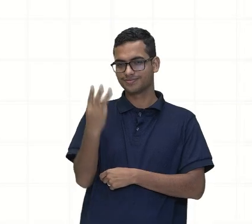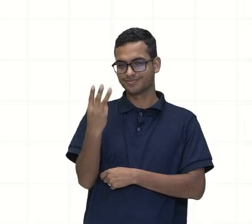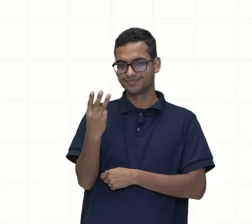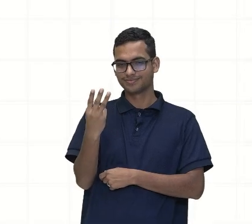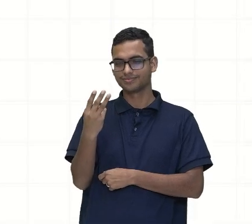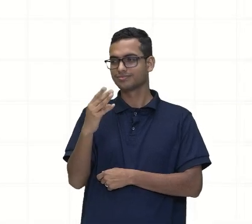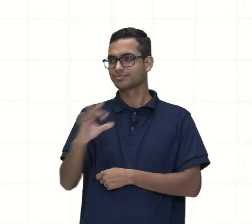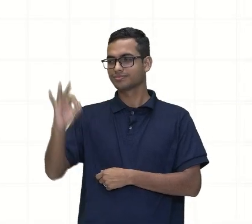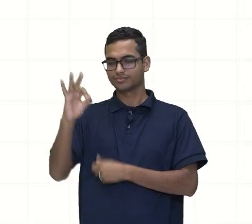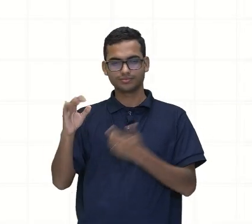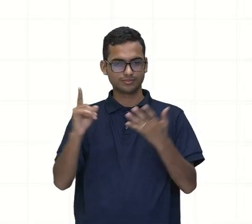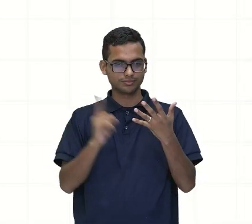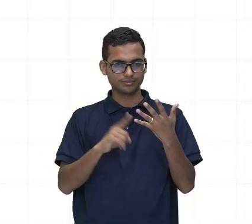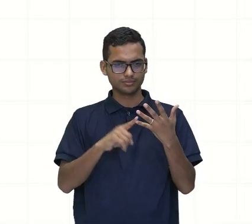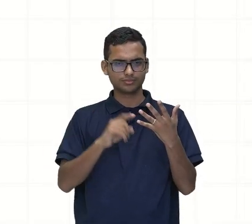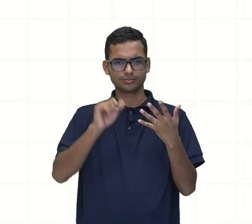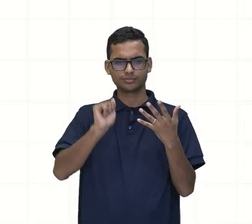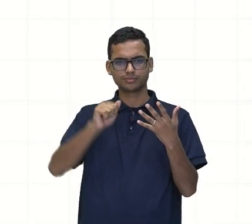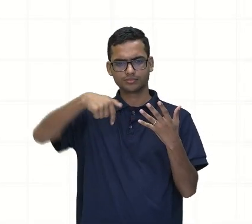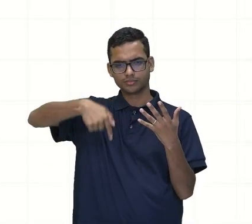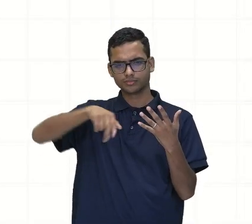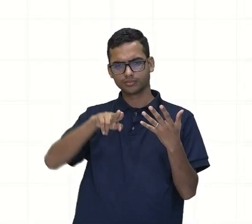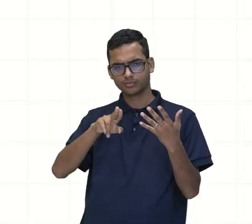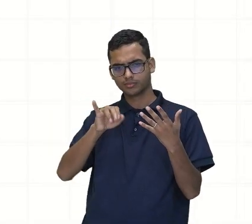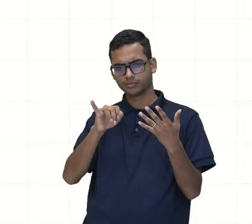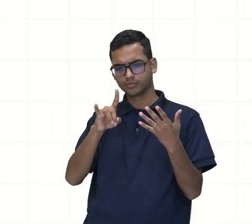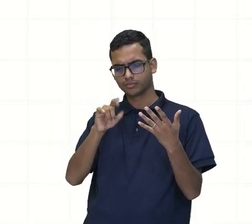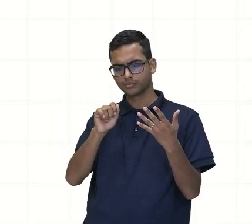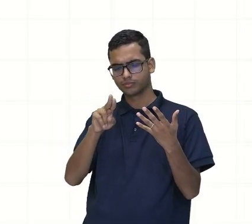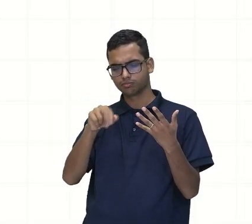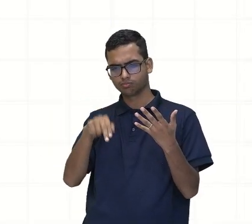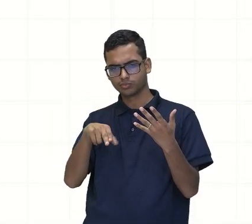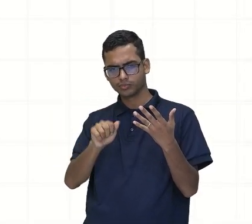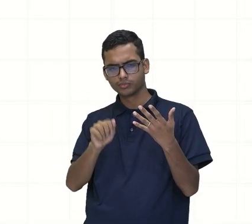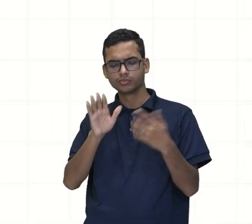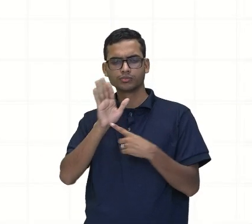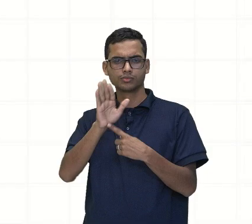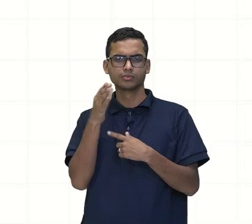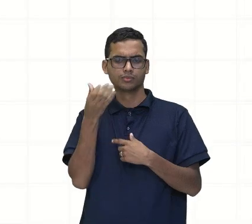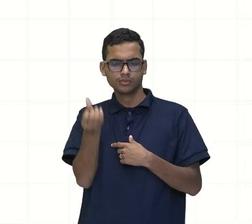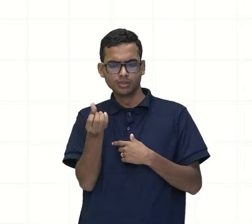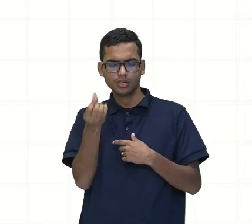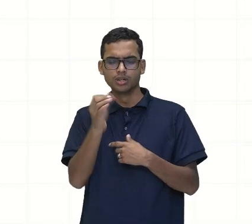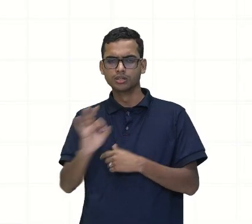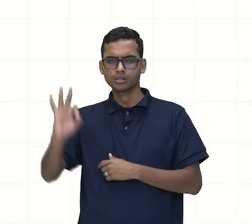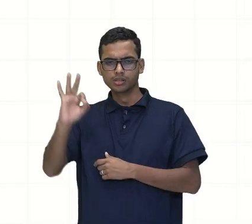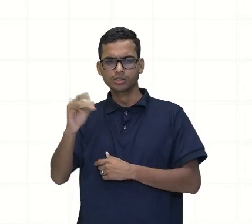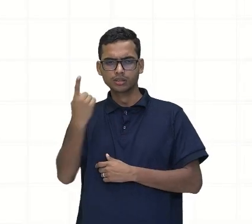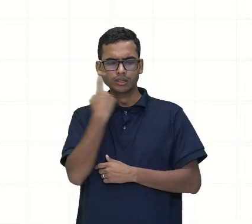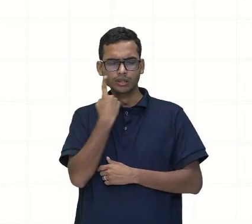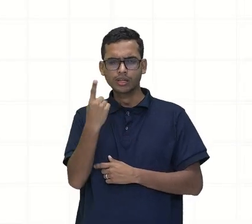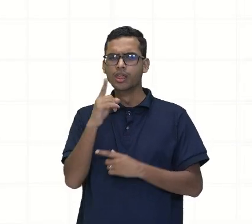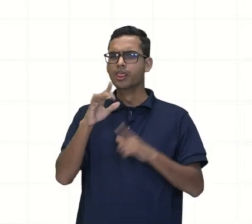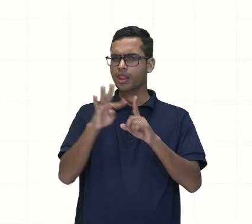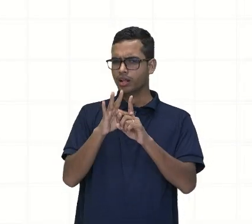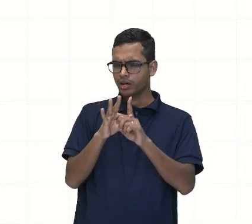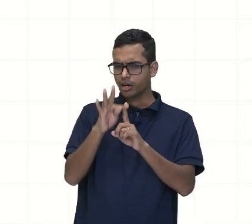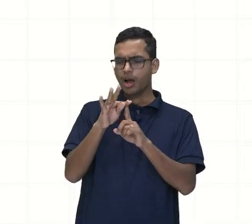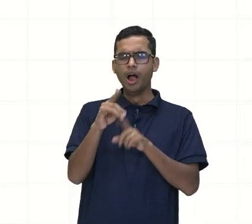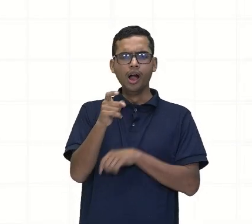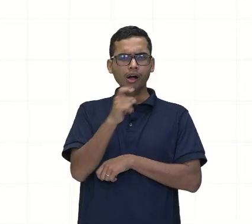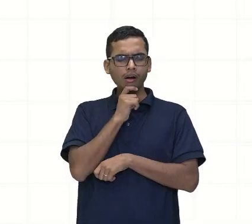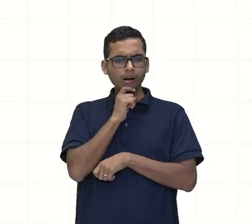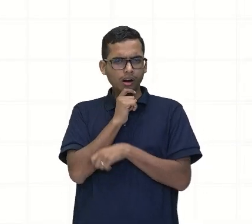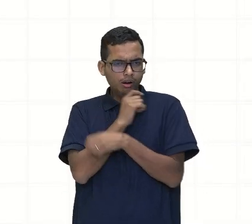graus Celsius. Então, em todas essas cidades, as temperaturas estavam bem baixas, né? Estavam bem frias. Vejam aqui que